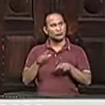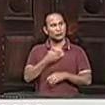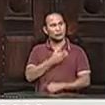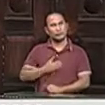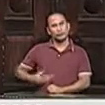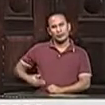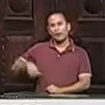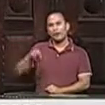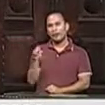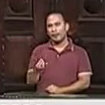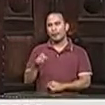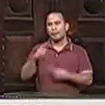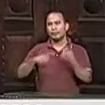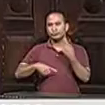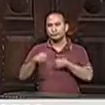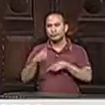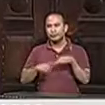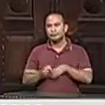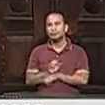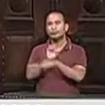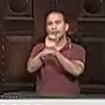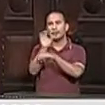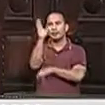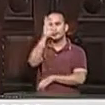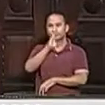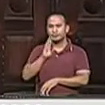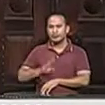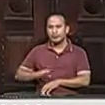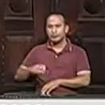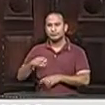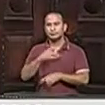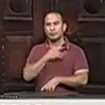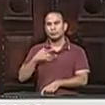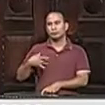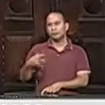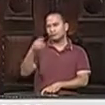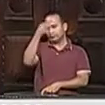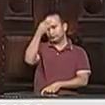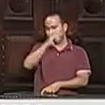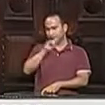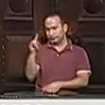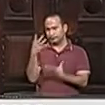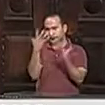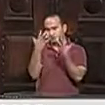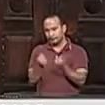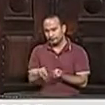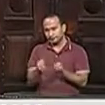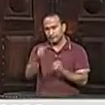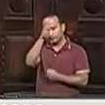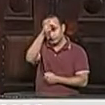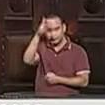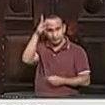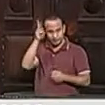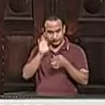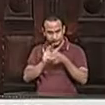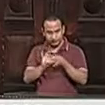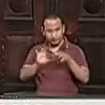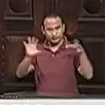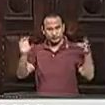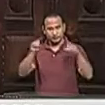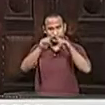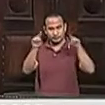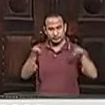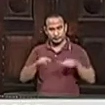a política do Estado brasileiro para a saúde mental. E é inaceitável que a Prefeitura deixe que esses contratos